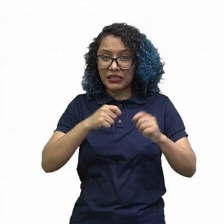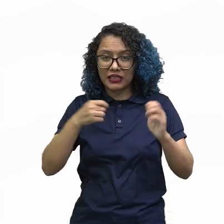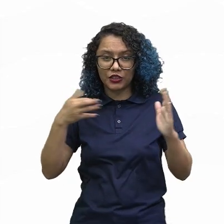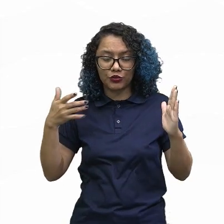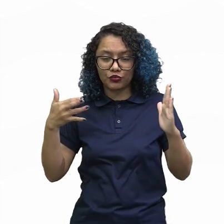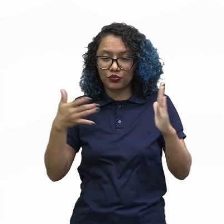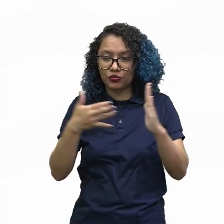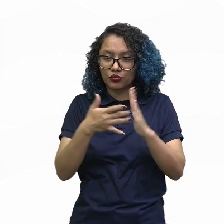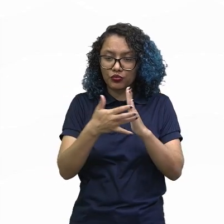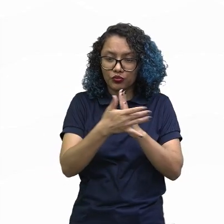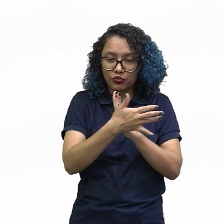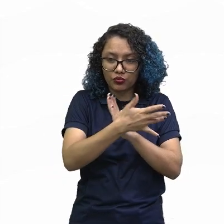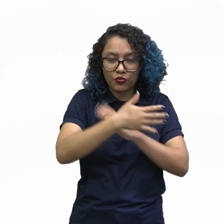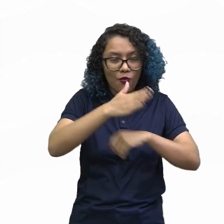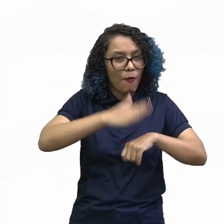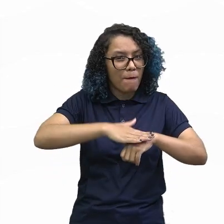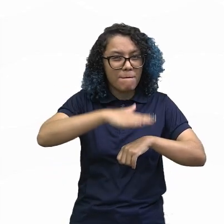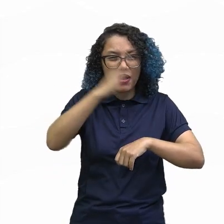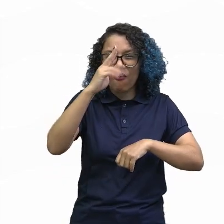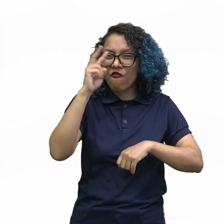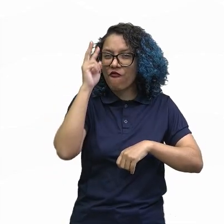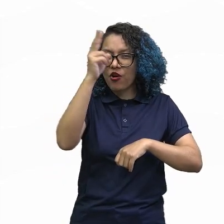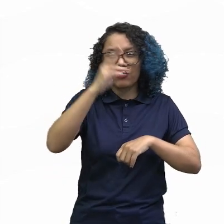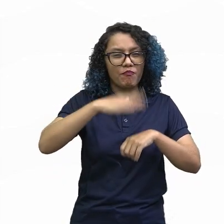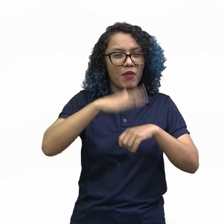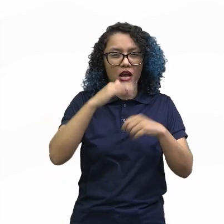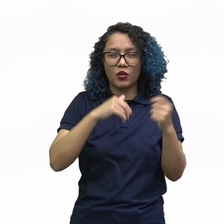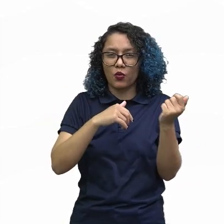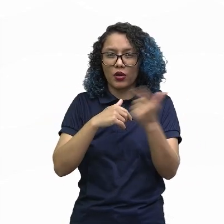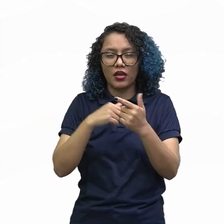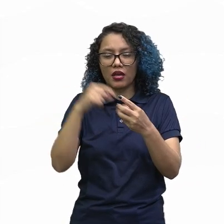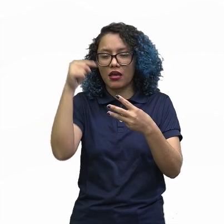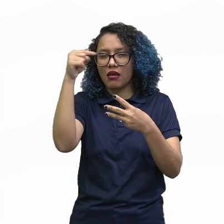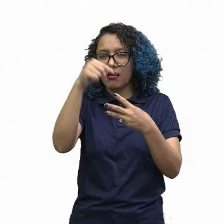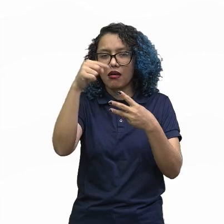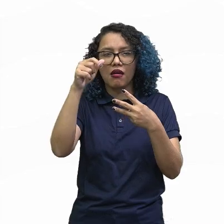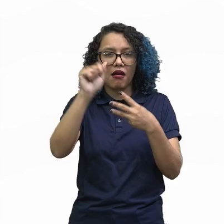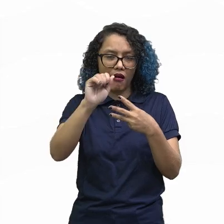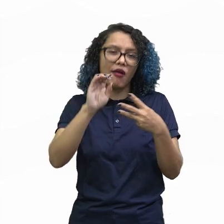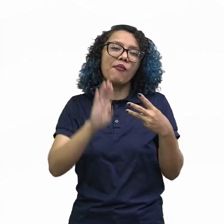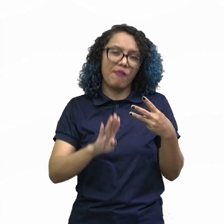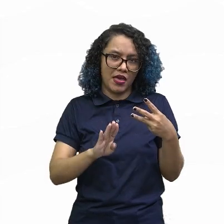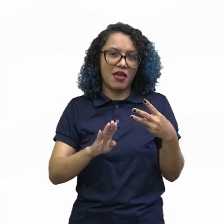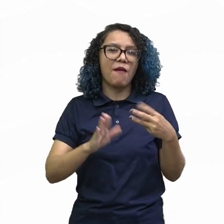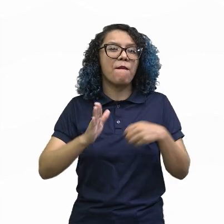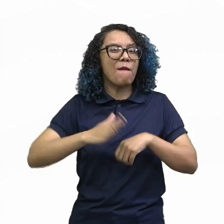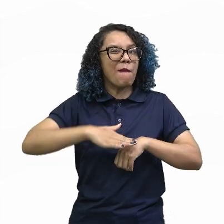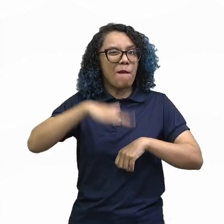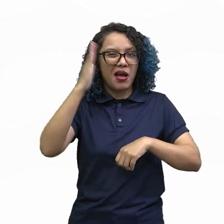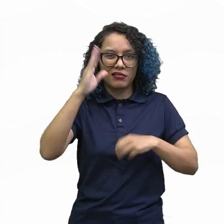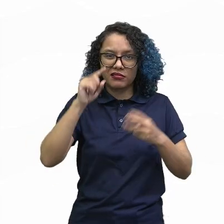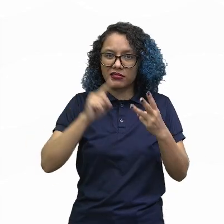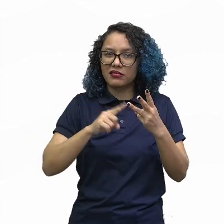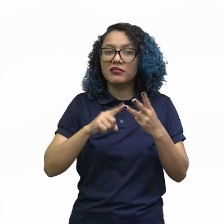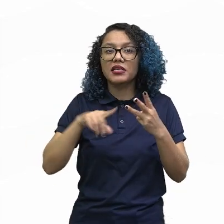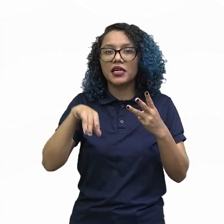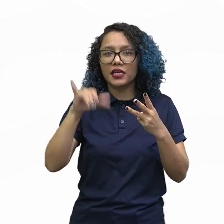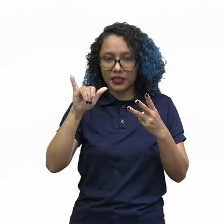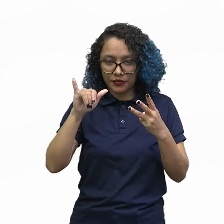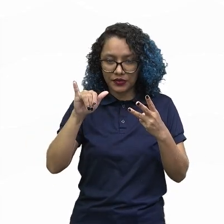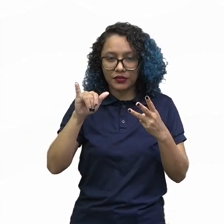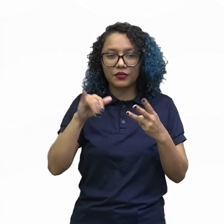penetração é superior às demais, como você percebe aí, ó. A capacidade de penetração